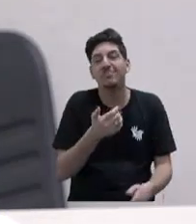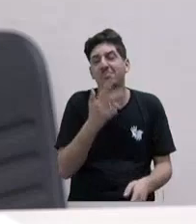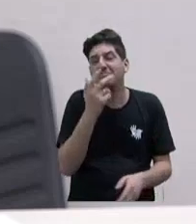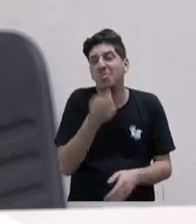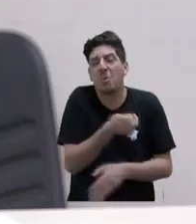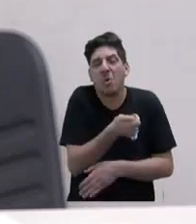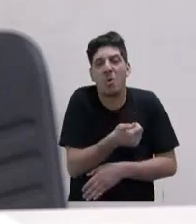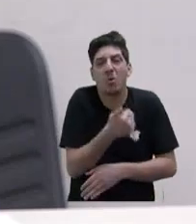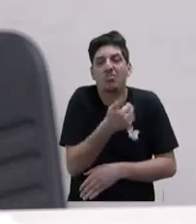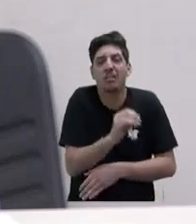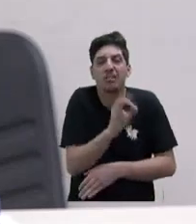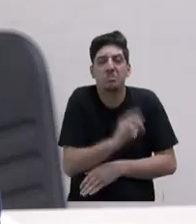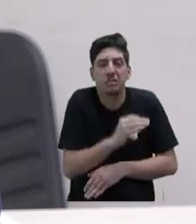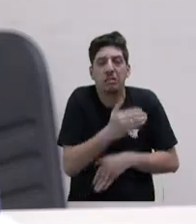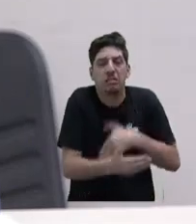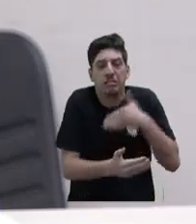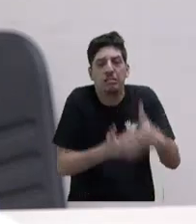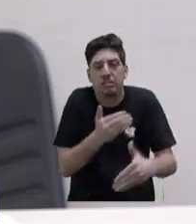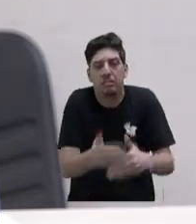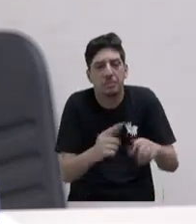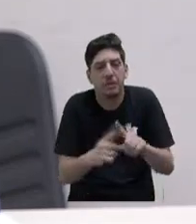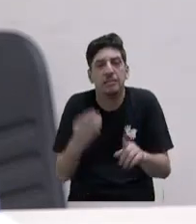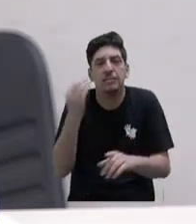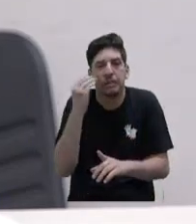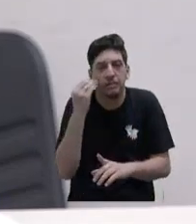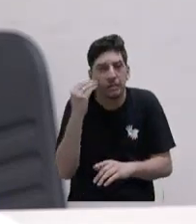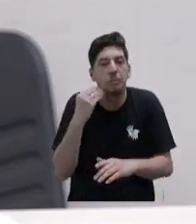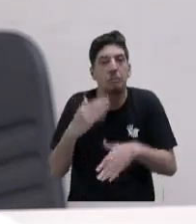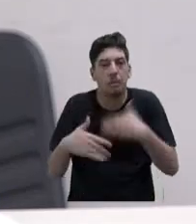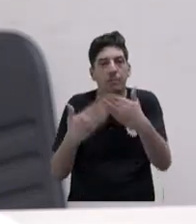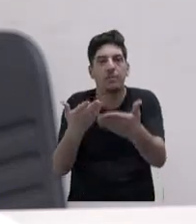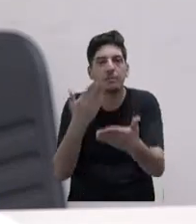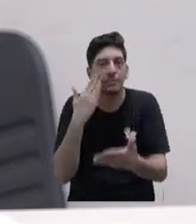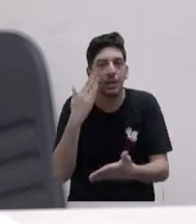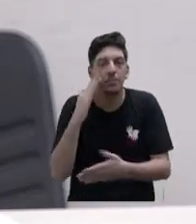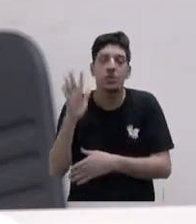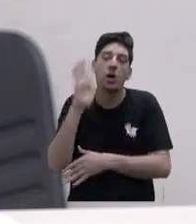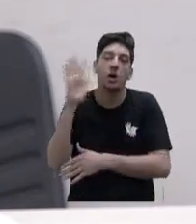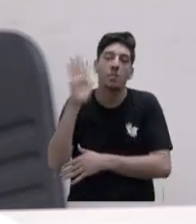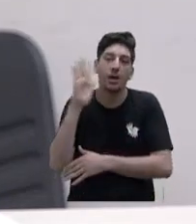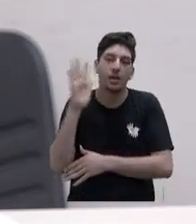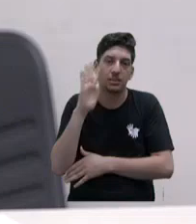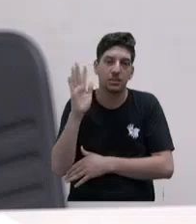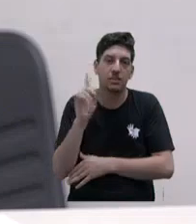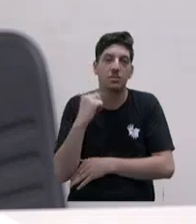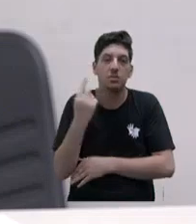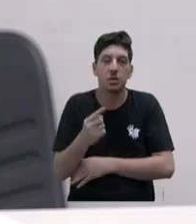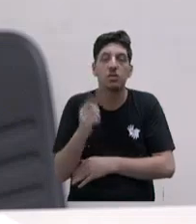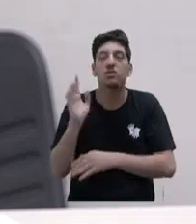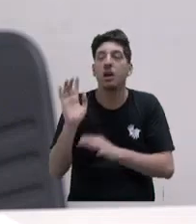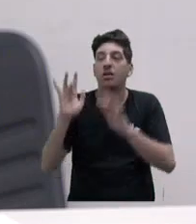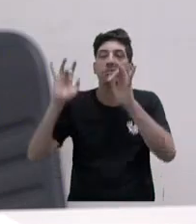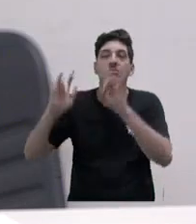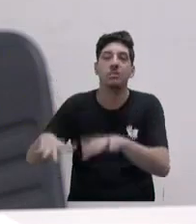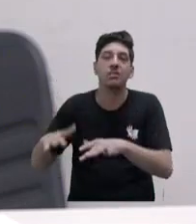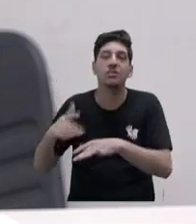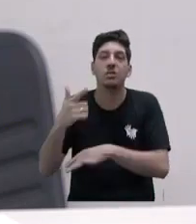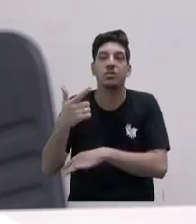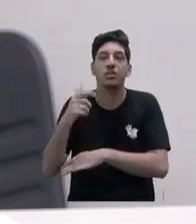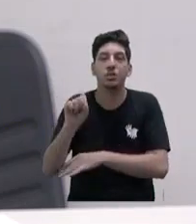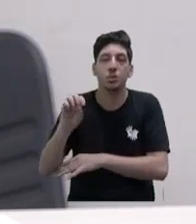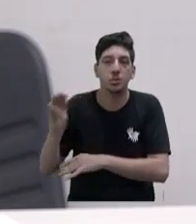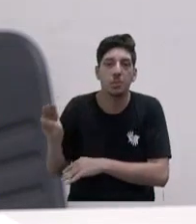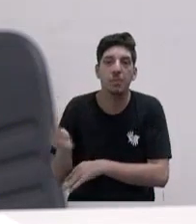mas caminhando. Mas imagine só que nós deixamos 28 milhões para